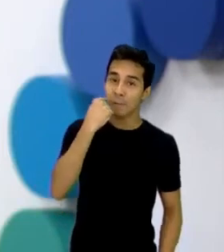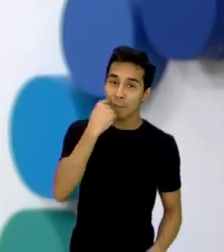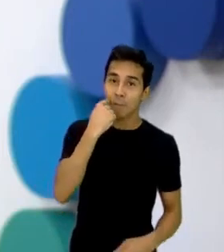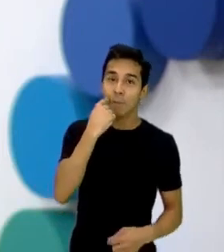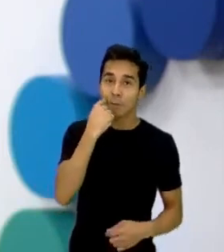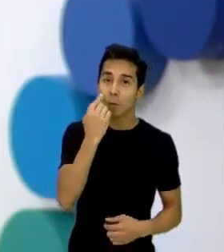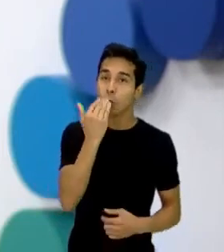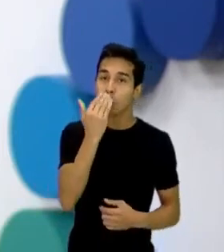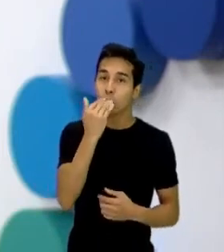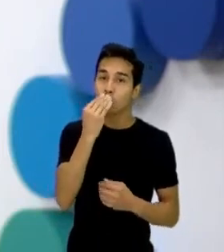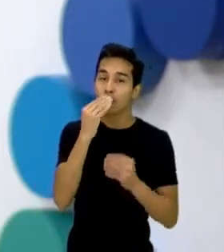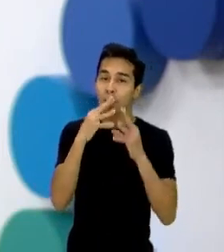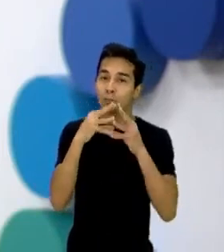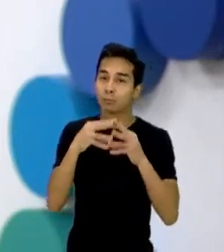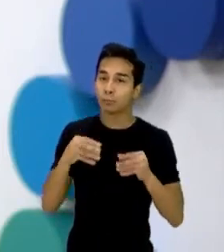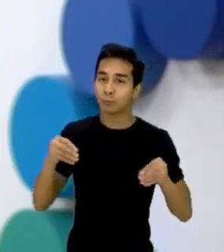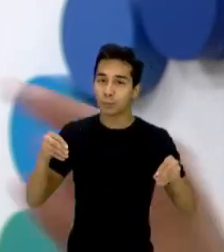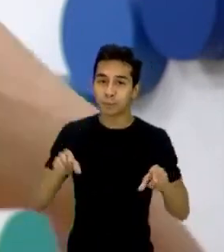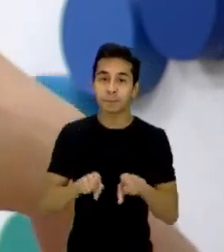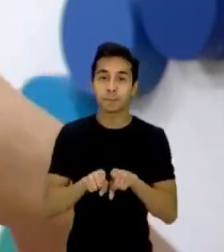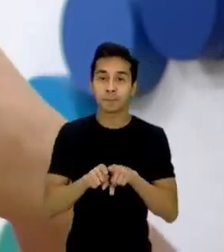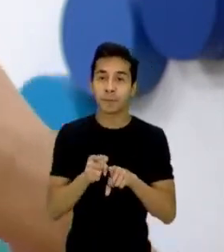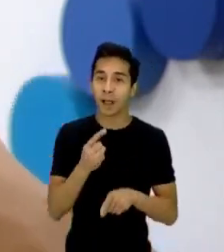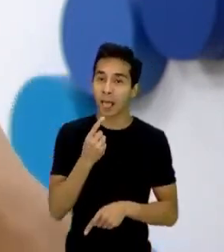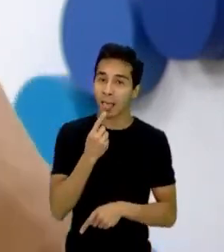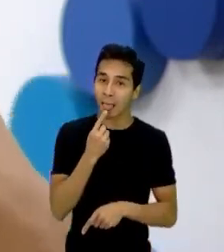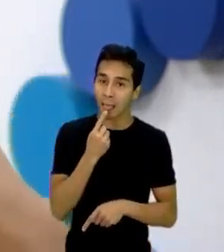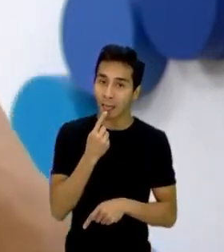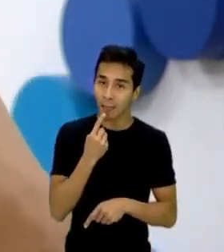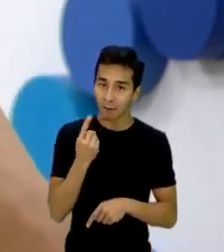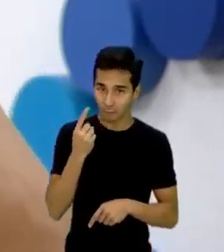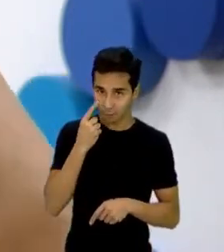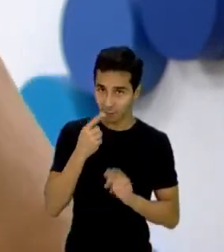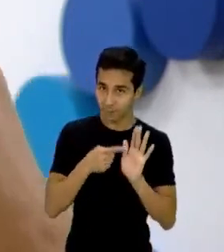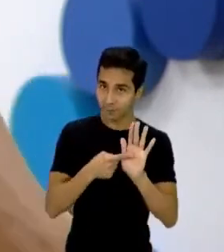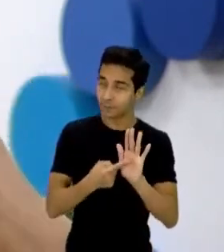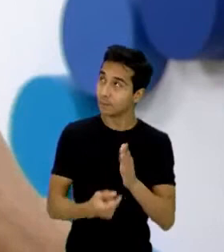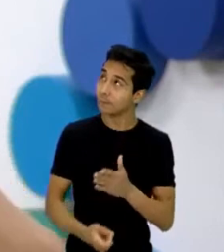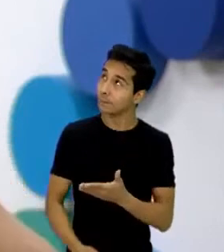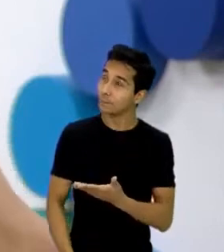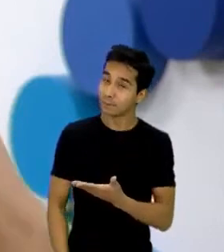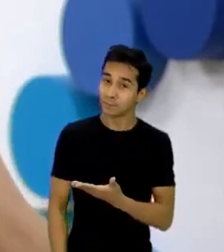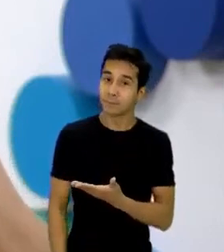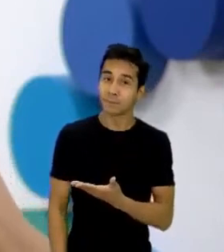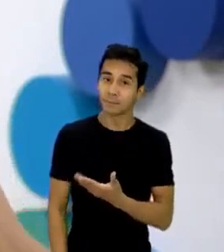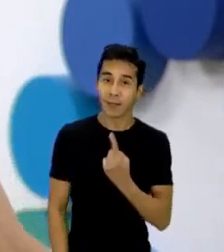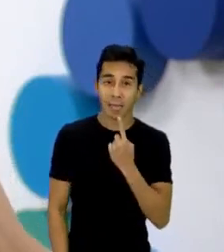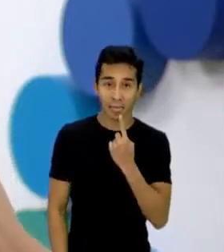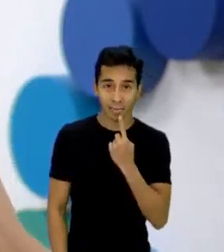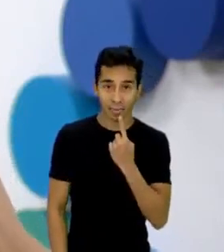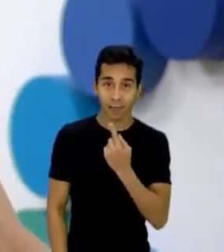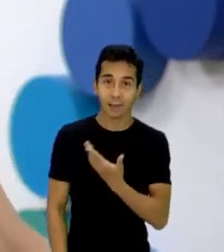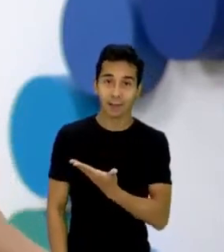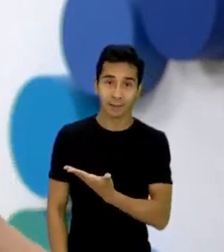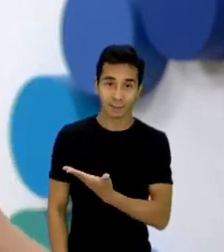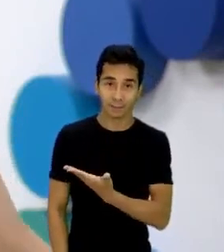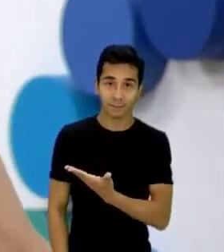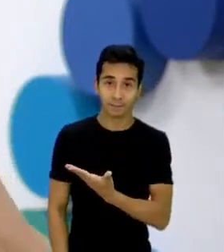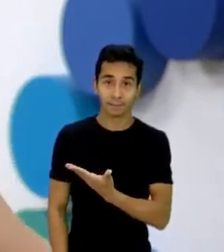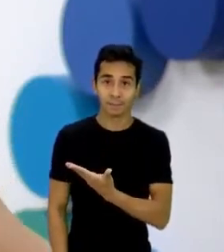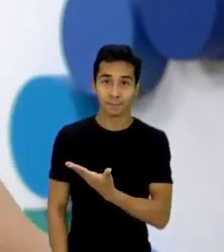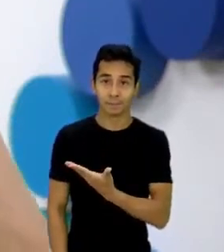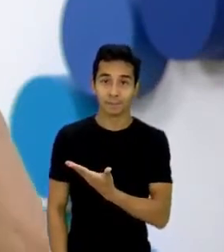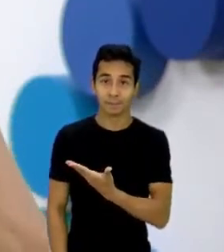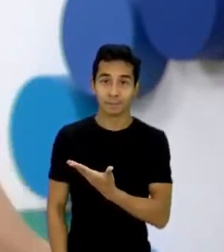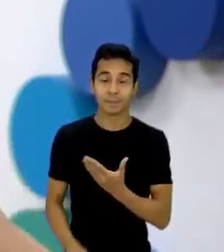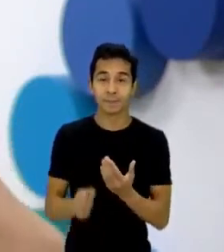ó, do ladinho, deixa eu virar aqui. Então, aqui a gente tem a língua, como vocês podem ver, tá? Então, a língua, você tem a sua língua na boca,